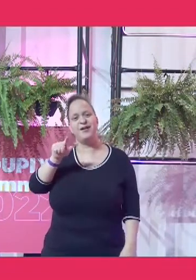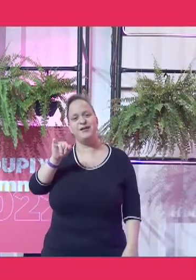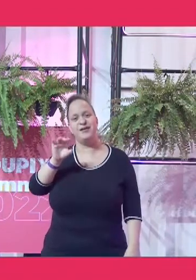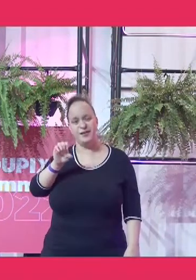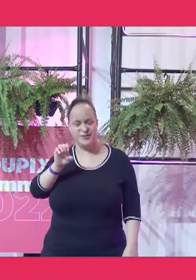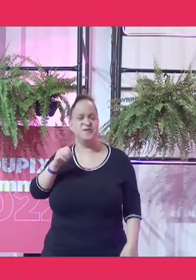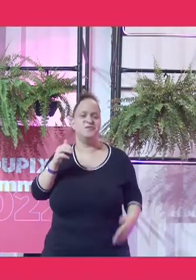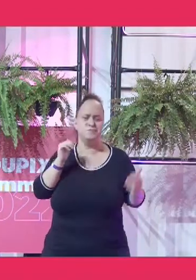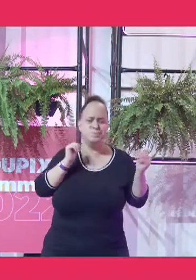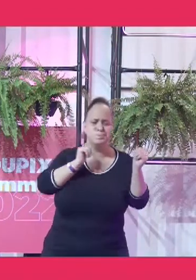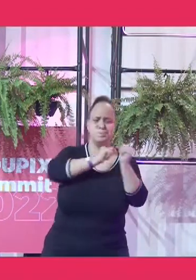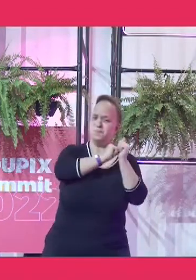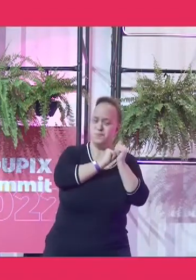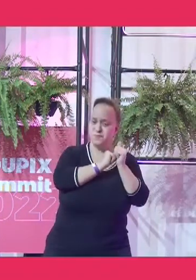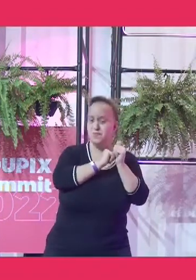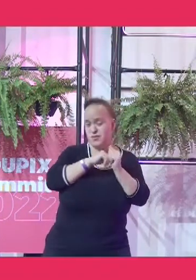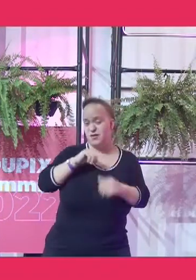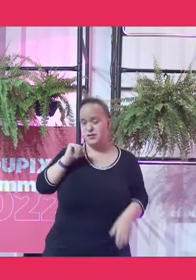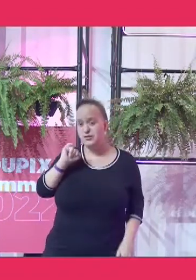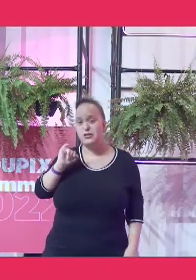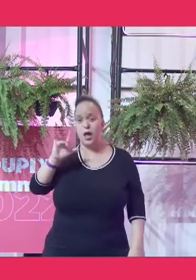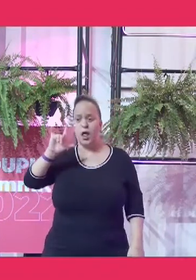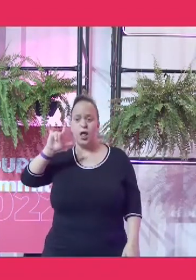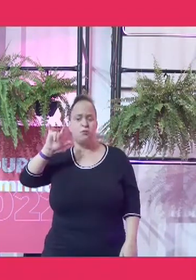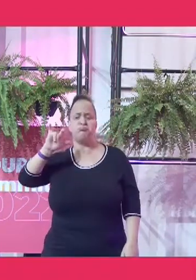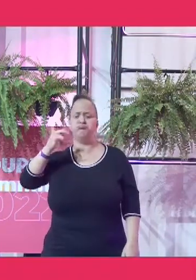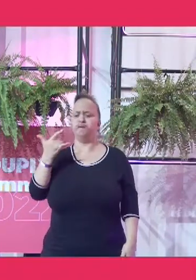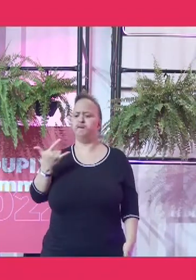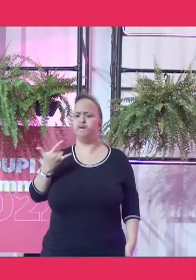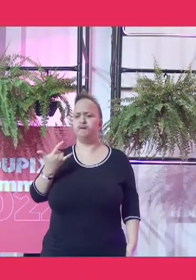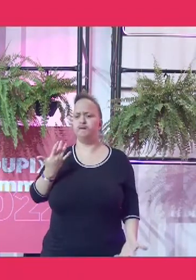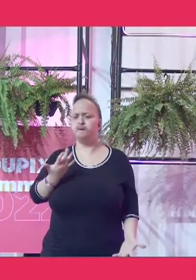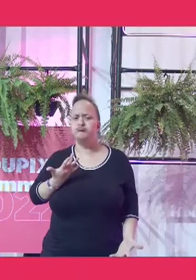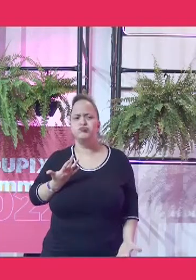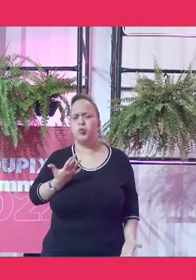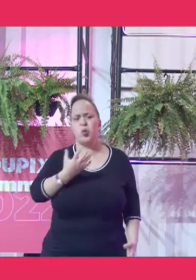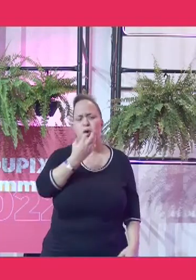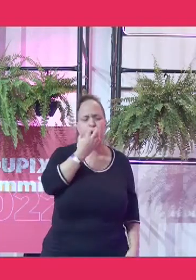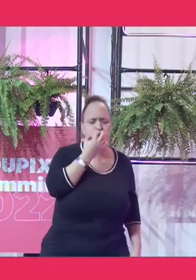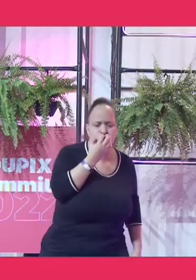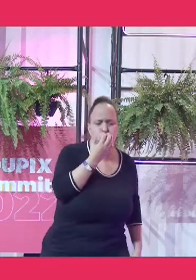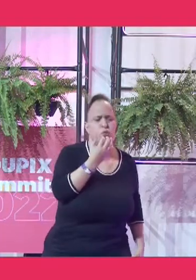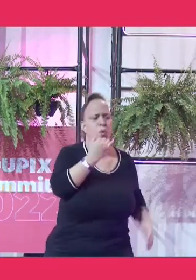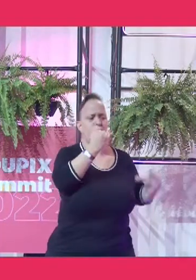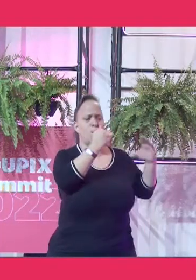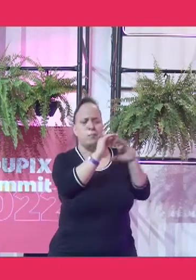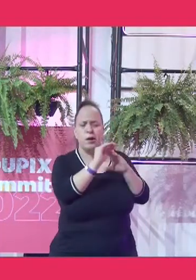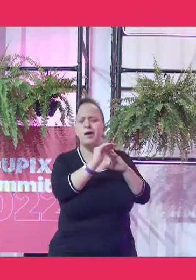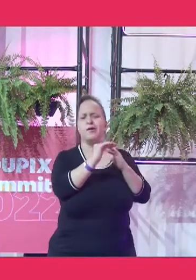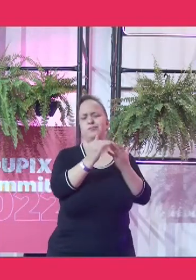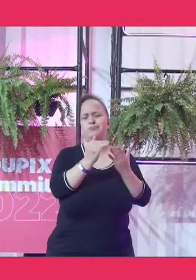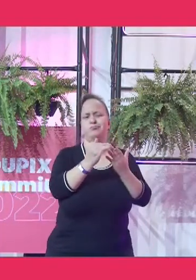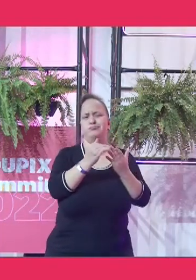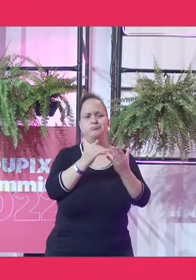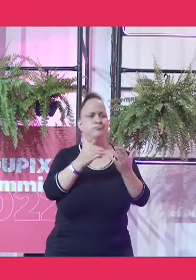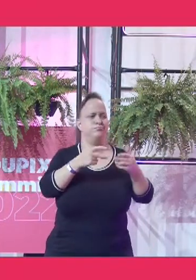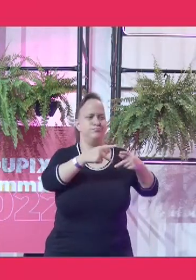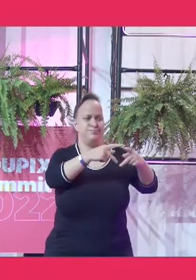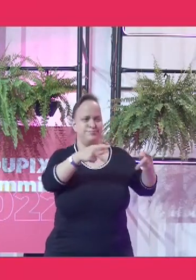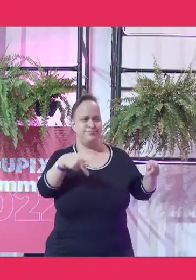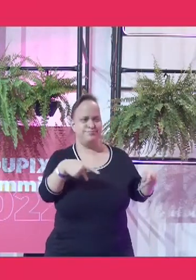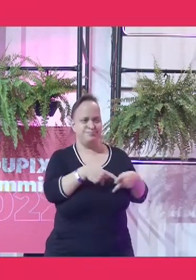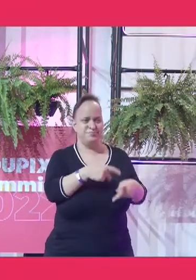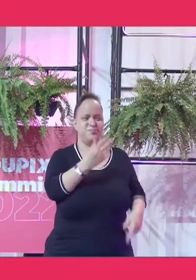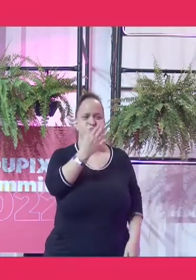E aí eu ficava pensando, se o Instagram antes ele era um lugar onde eu postava foto do meu cachorro, sabe? Era as fotos dos pratos de comida que eu comia,